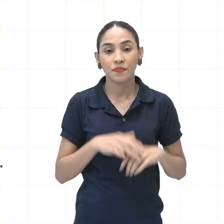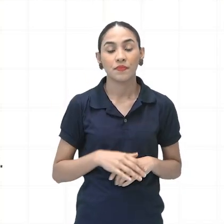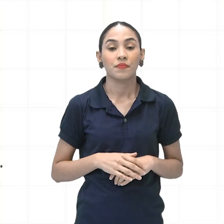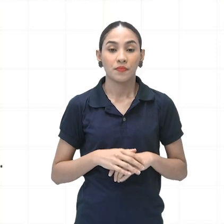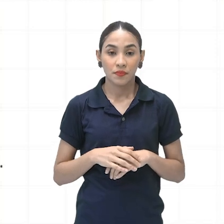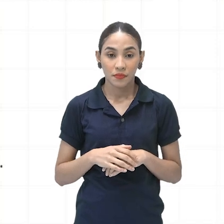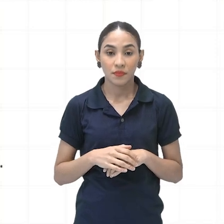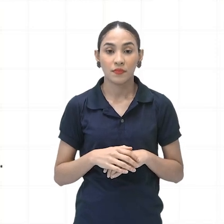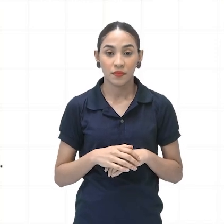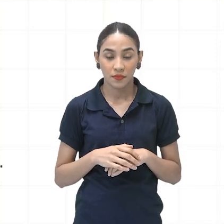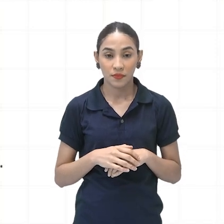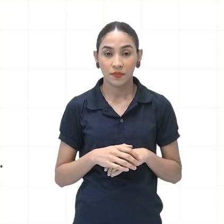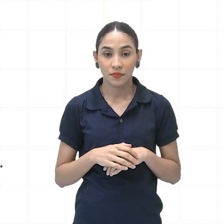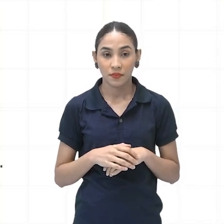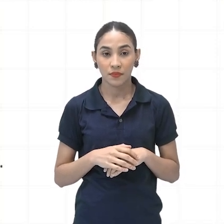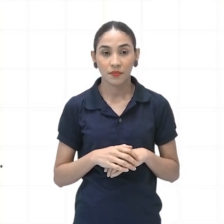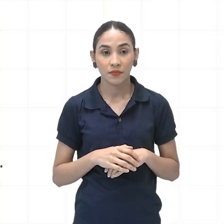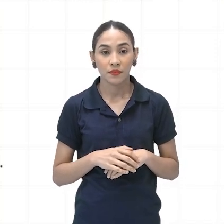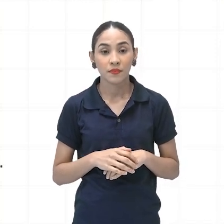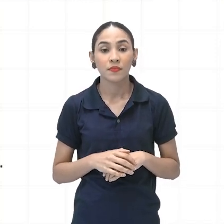aqui nessa